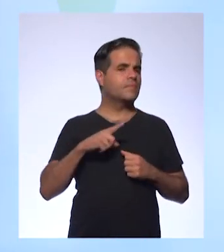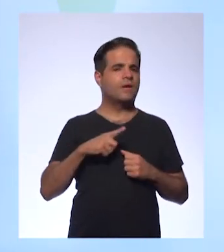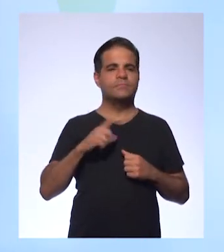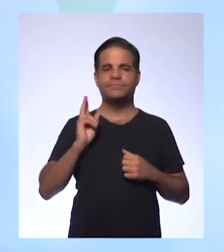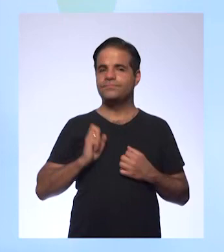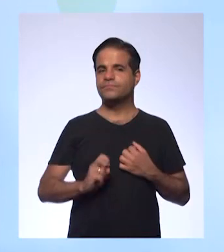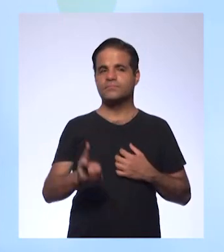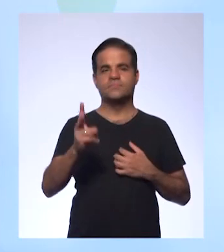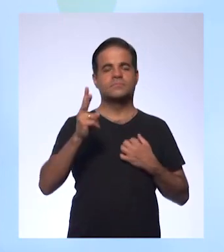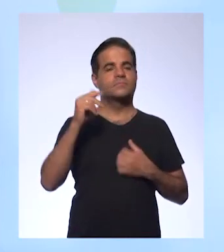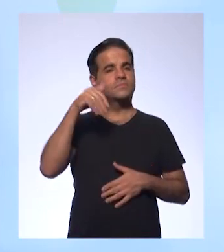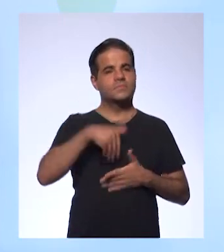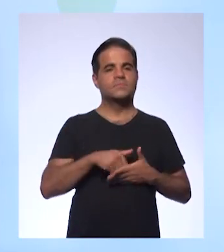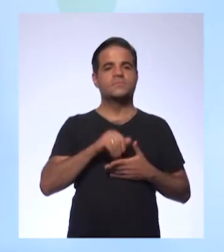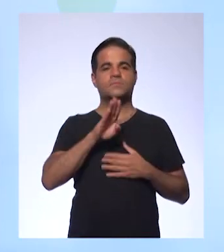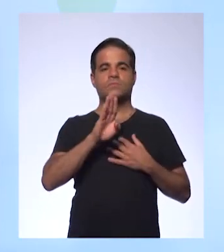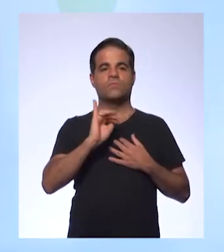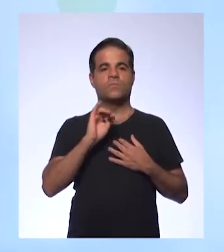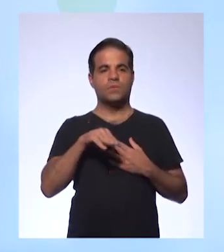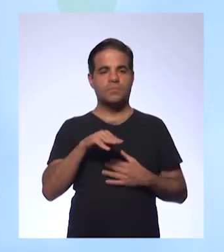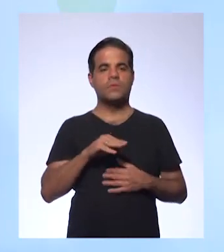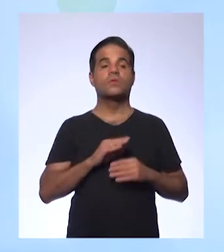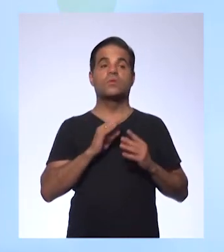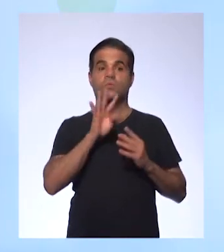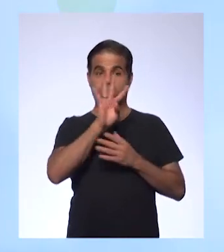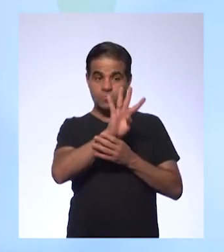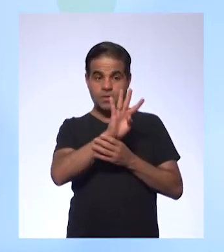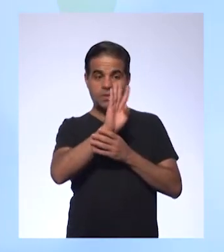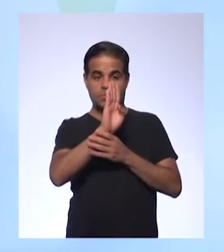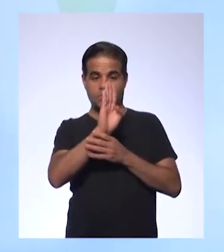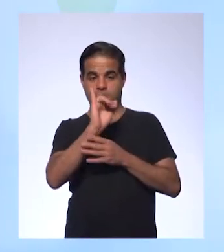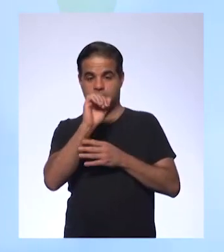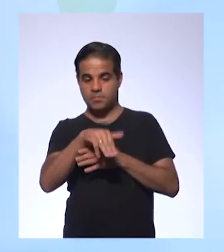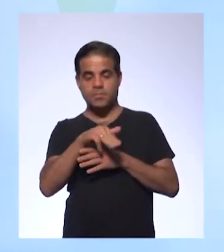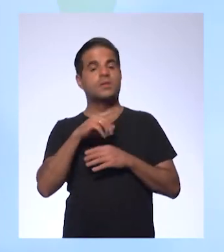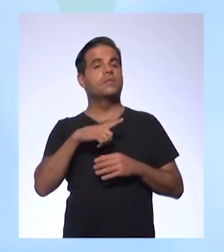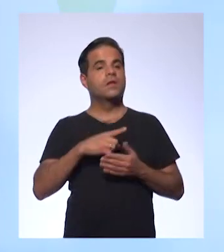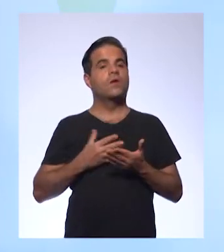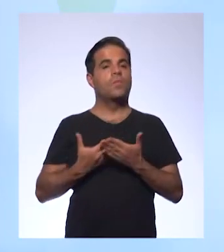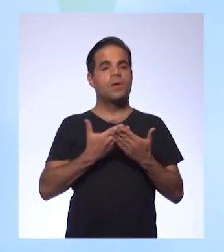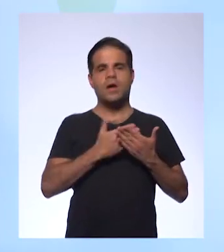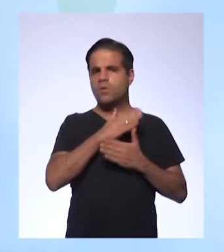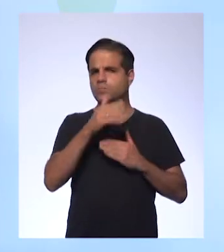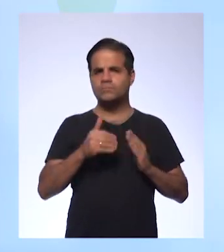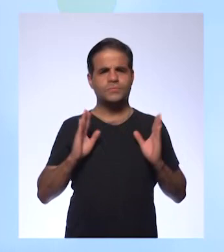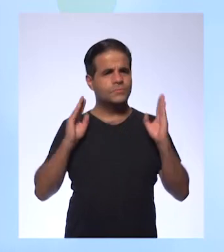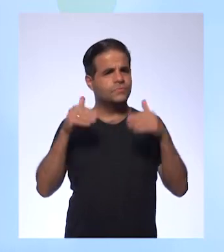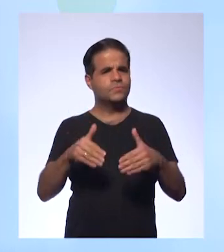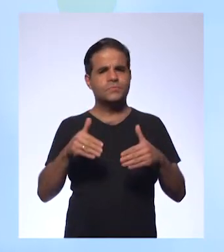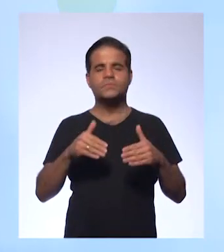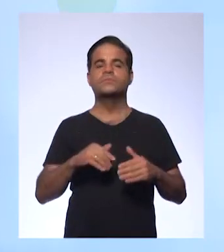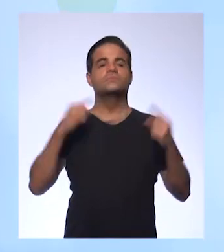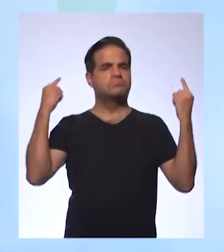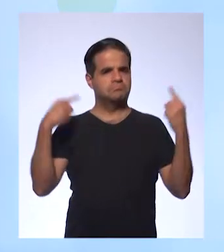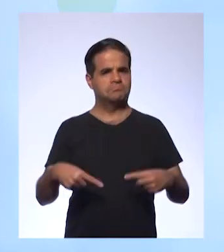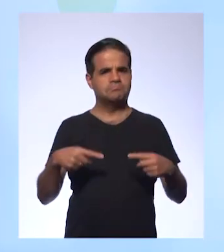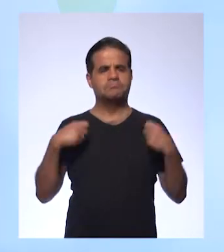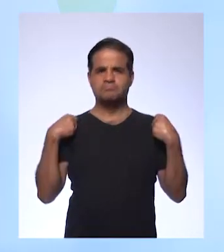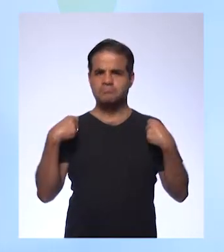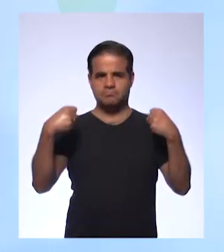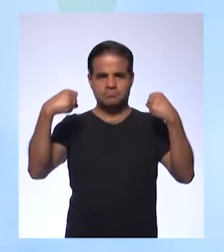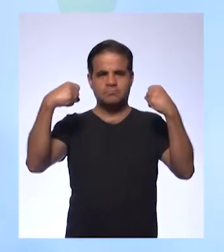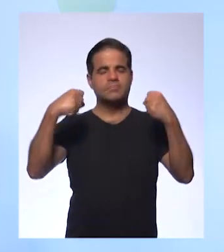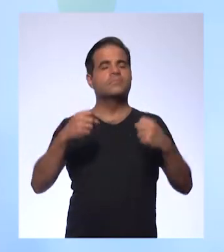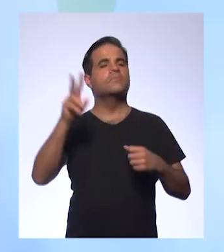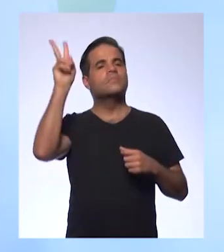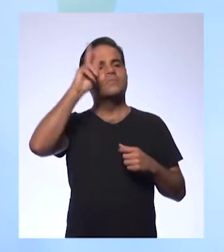teremos aí dentro do bimestre. Então, nos 4 bimestres, nós temos uma aula totalmente dedicada ao desafio dos superpoderes.